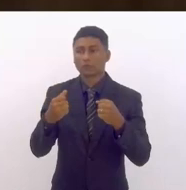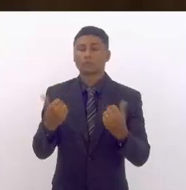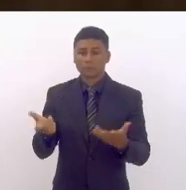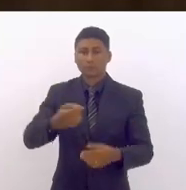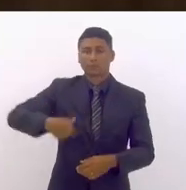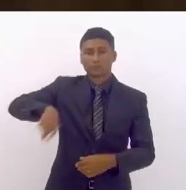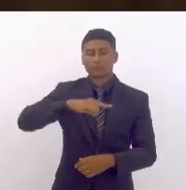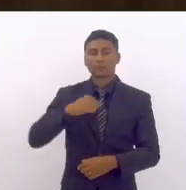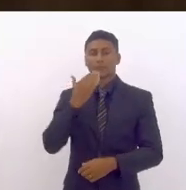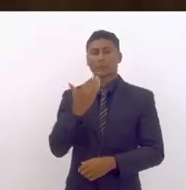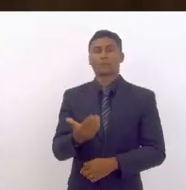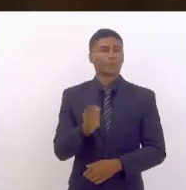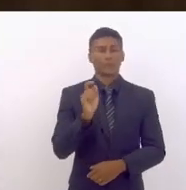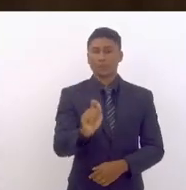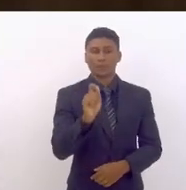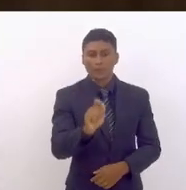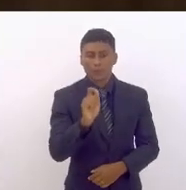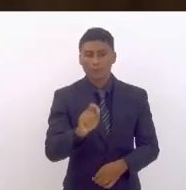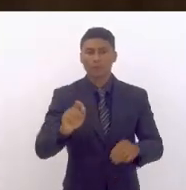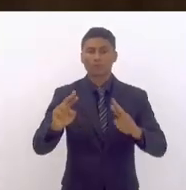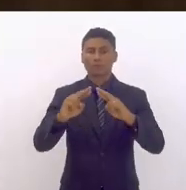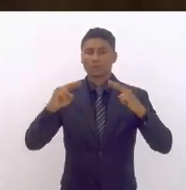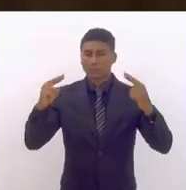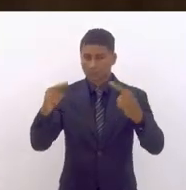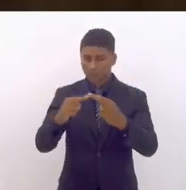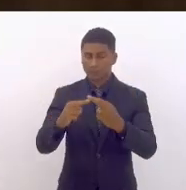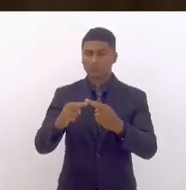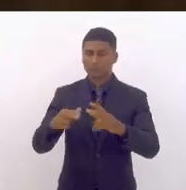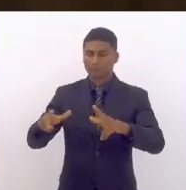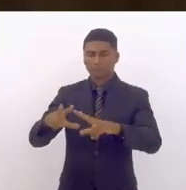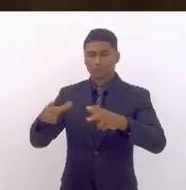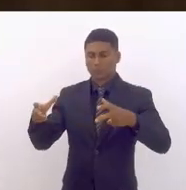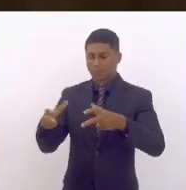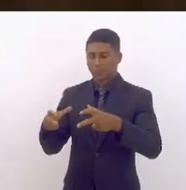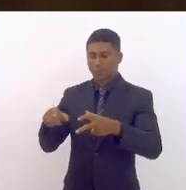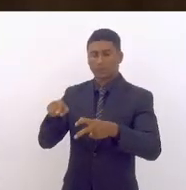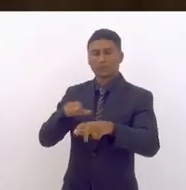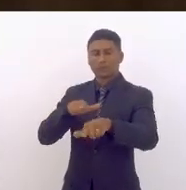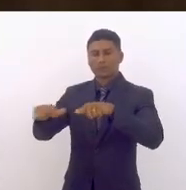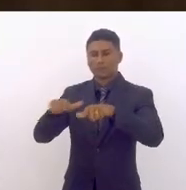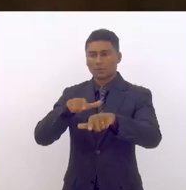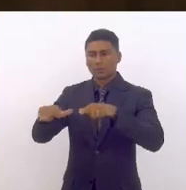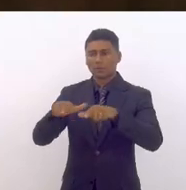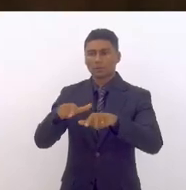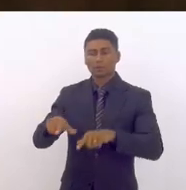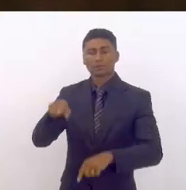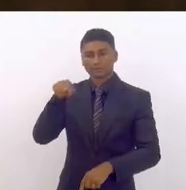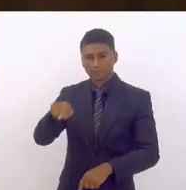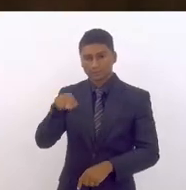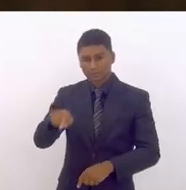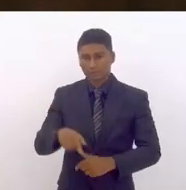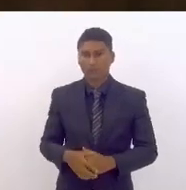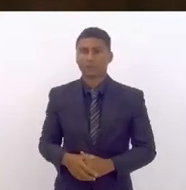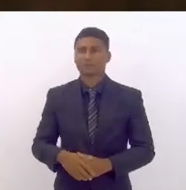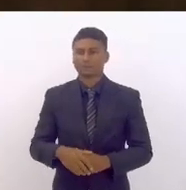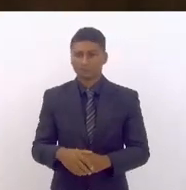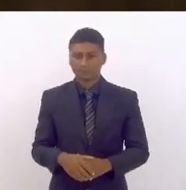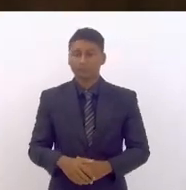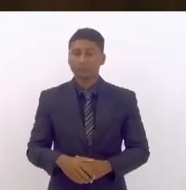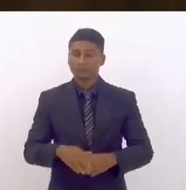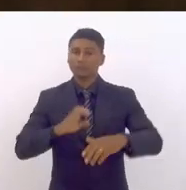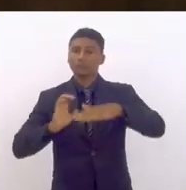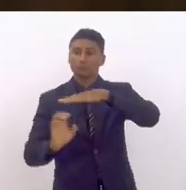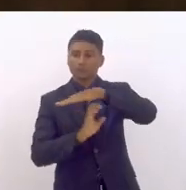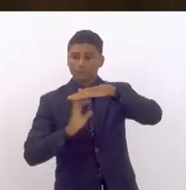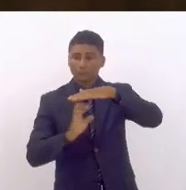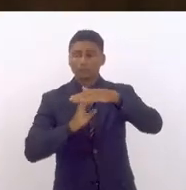solicitado uma audiência pública pela Comissão de Trabalho e que traga essas duas